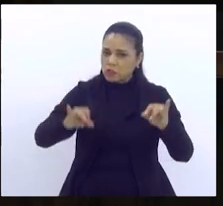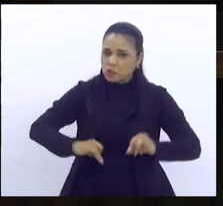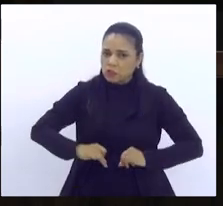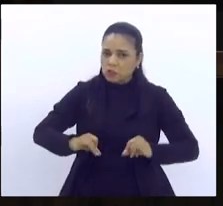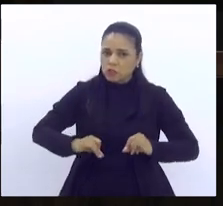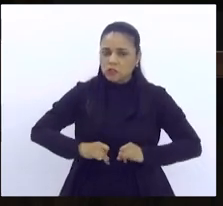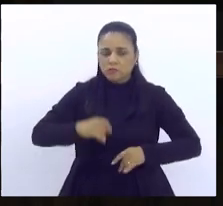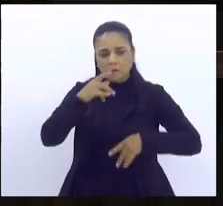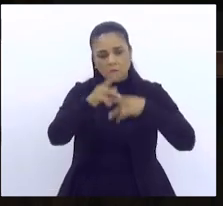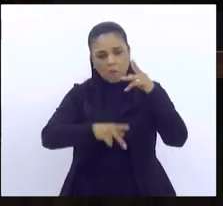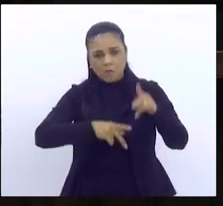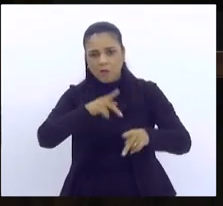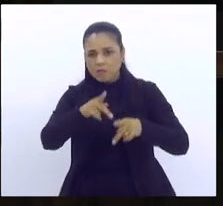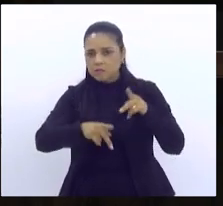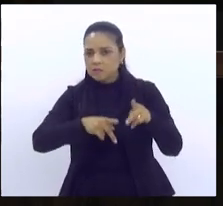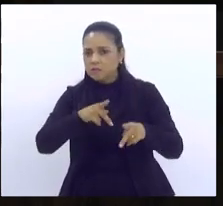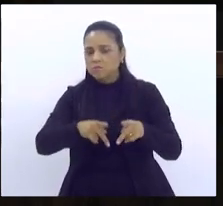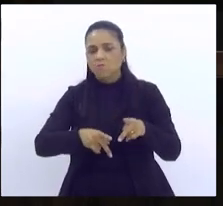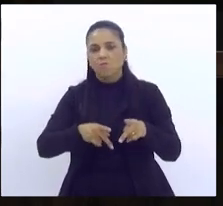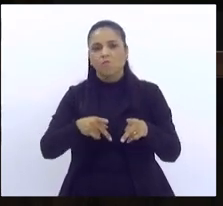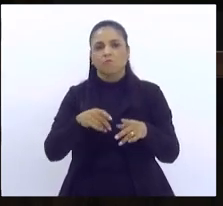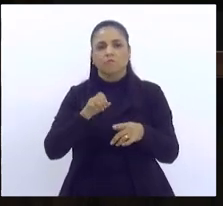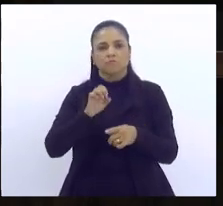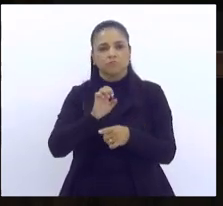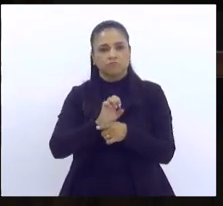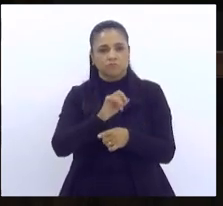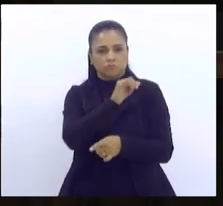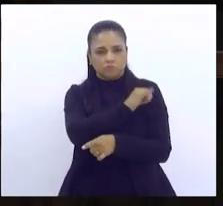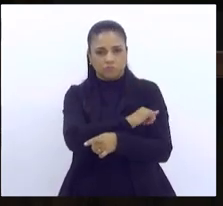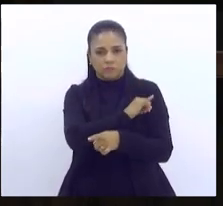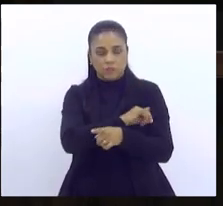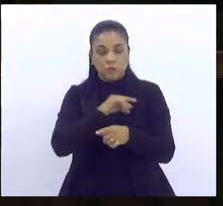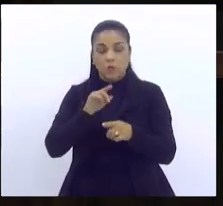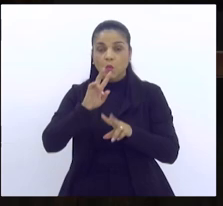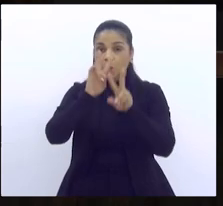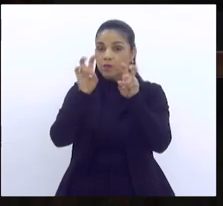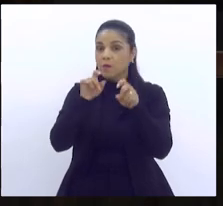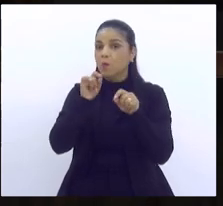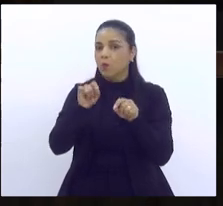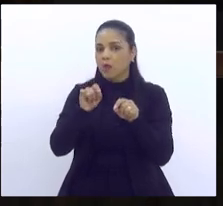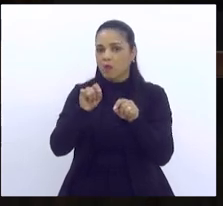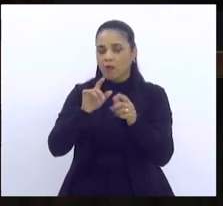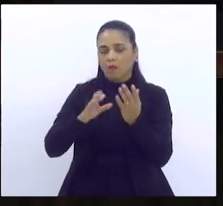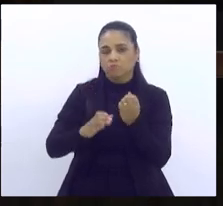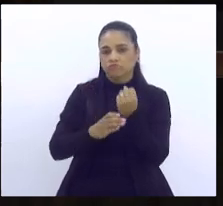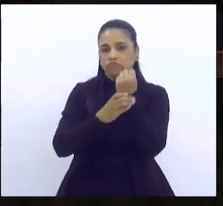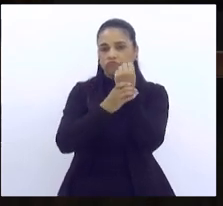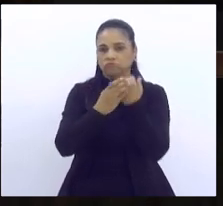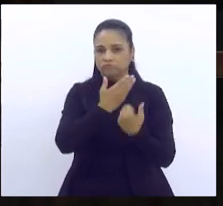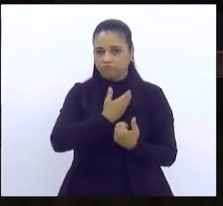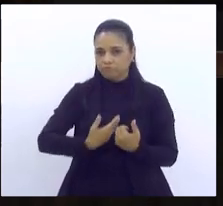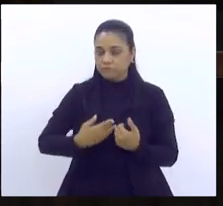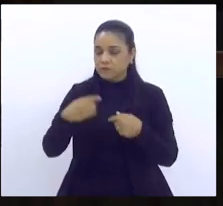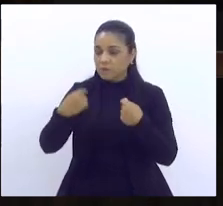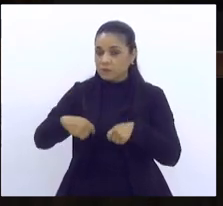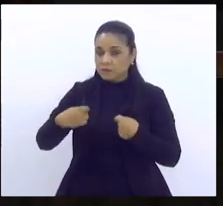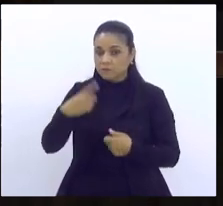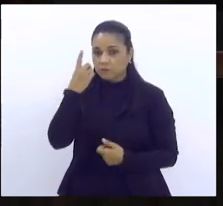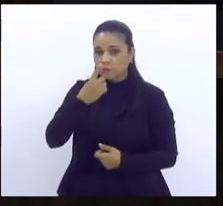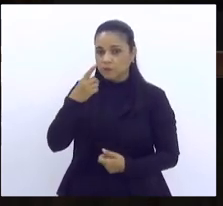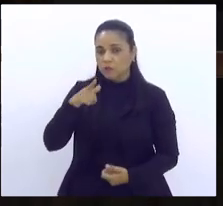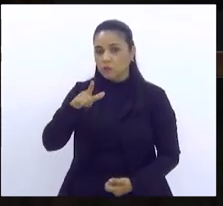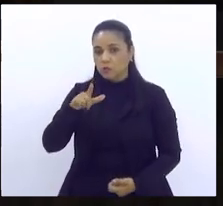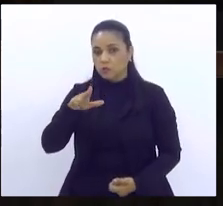segurança pública. Eu queria que falar publicamente para cada um dos meus colegas, que eu acho que a gente tem que se debruçar, deputada Lucinha,